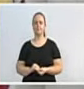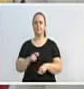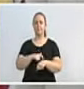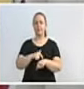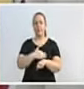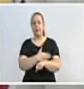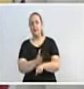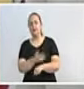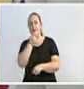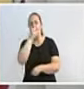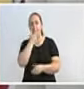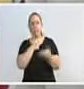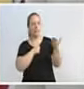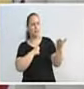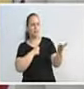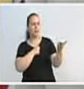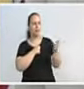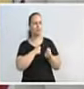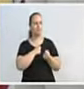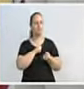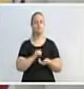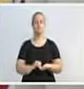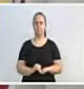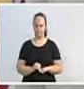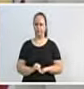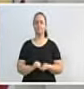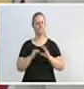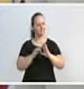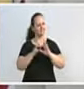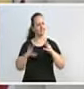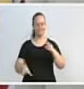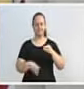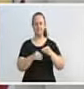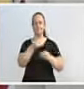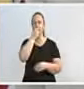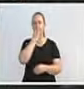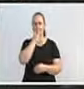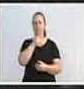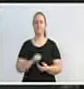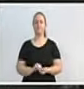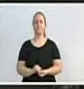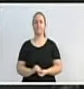esgotou, vereador Becker, a não ser que o presidente... Com a palavra em a parte, com a sua autorização, vereador Becker.